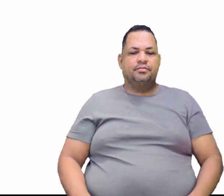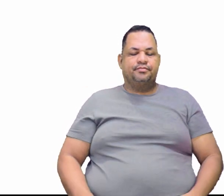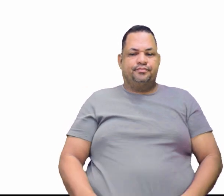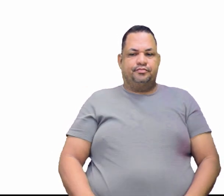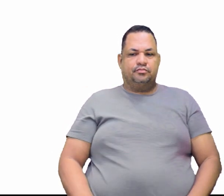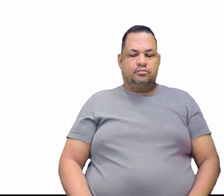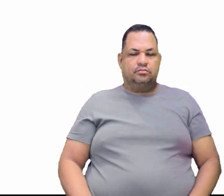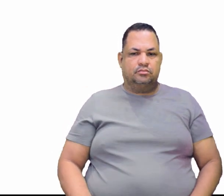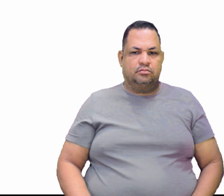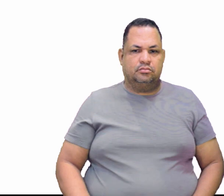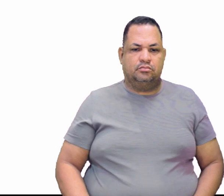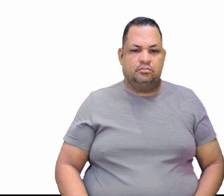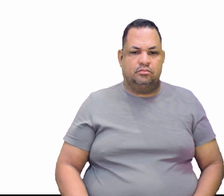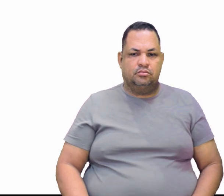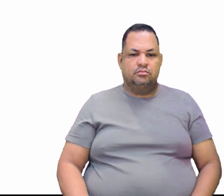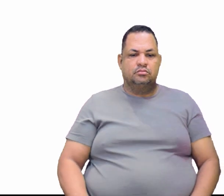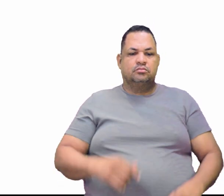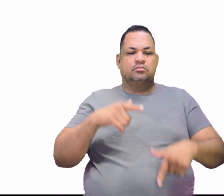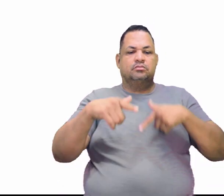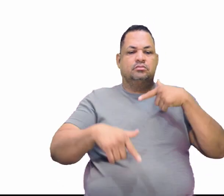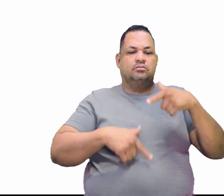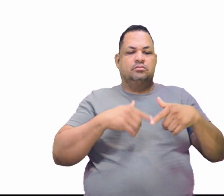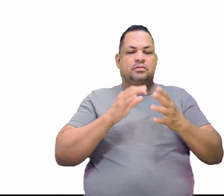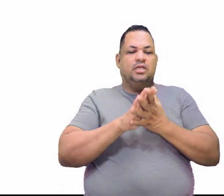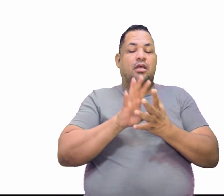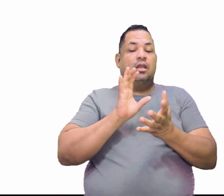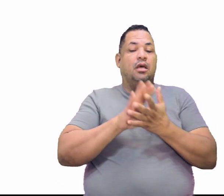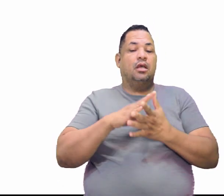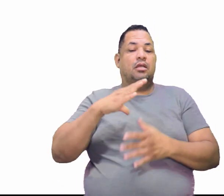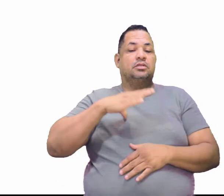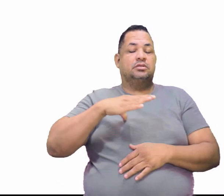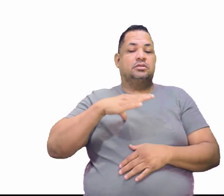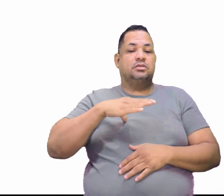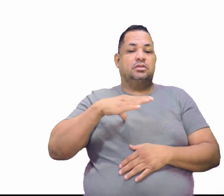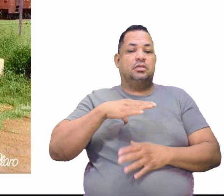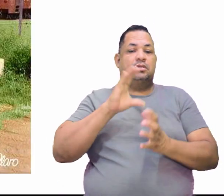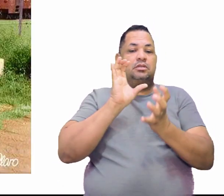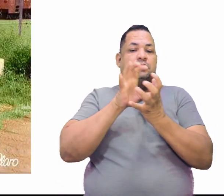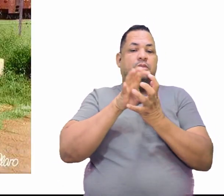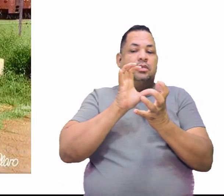Brasil Railway, que operava lá em Pernambuco, inclusive.